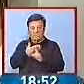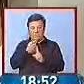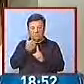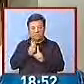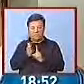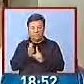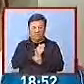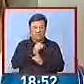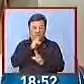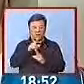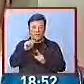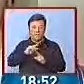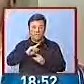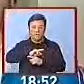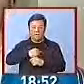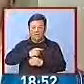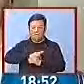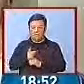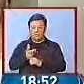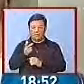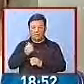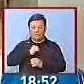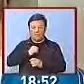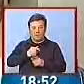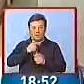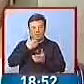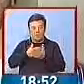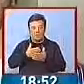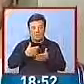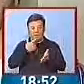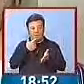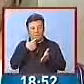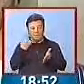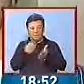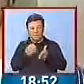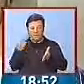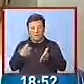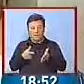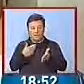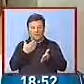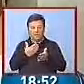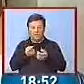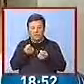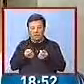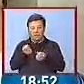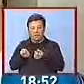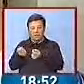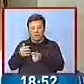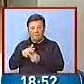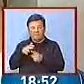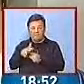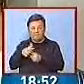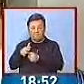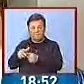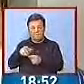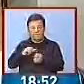A própria velocidade com que se bate. A própria velocidade com que se bate também implica um efeito na tabela e esses pequenos efeitos